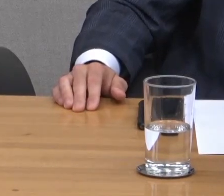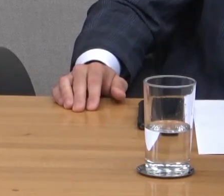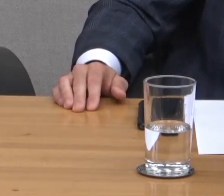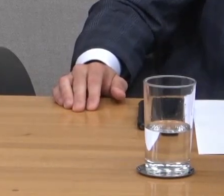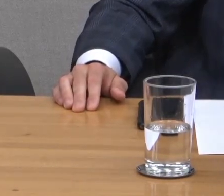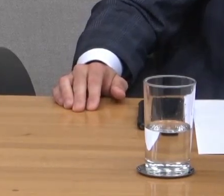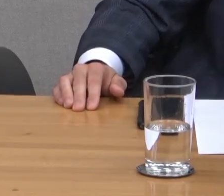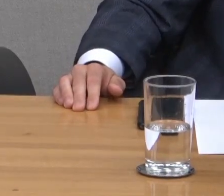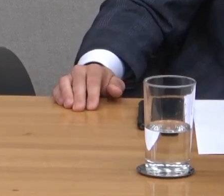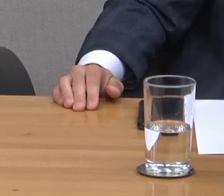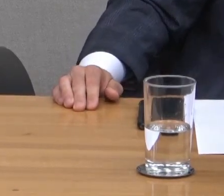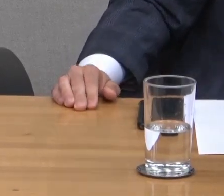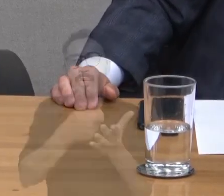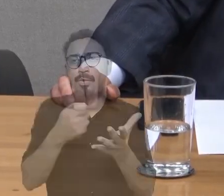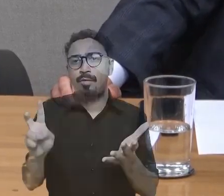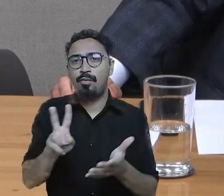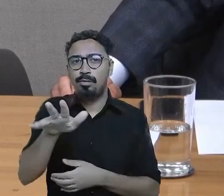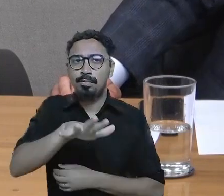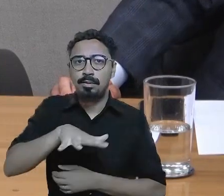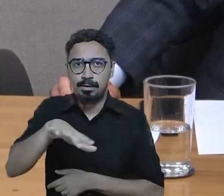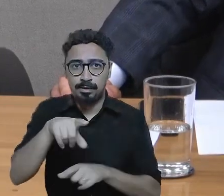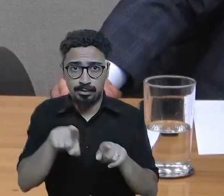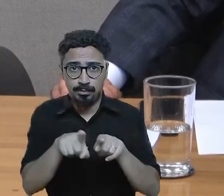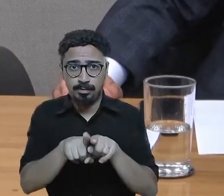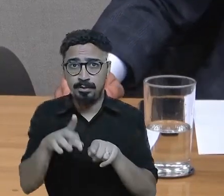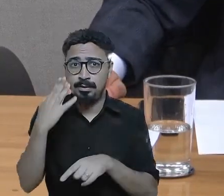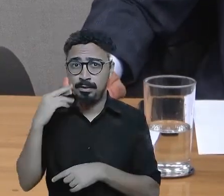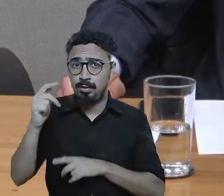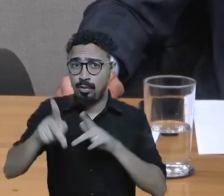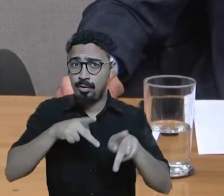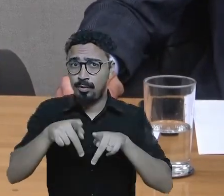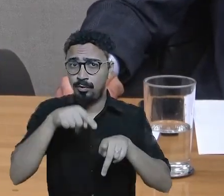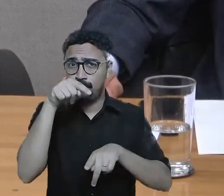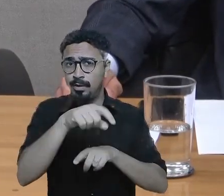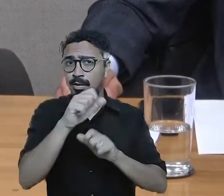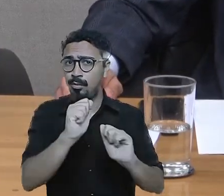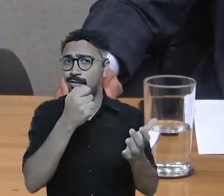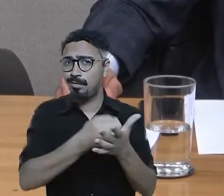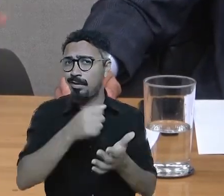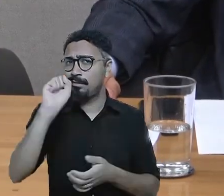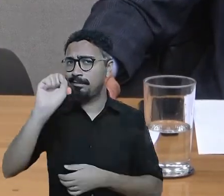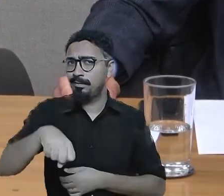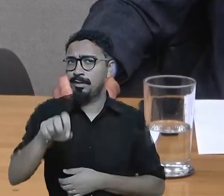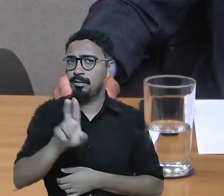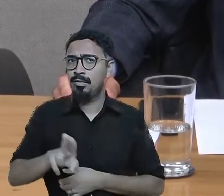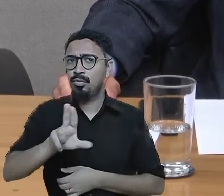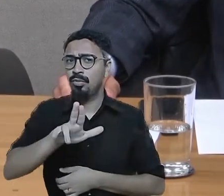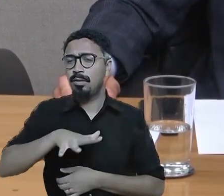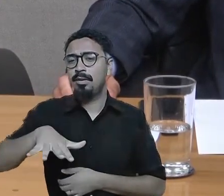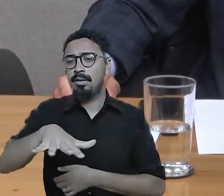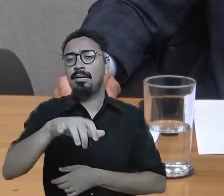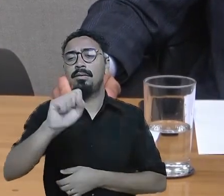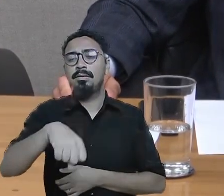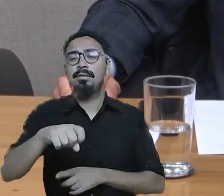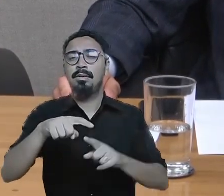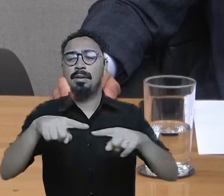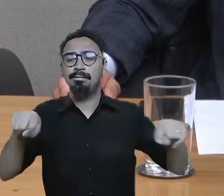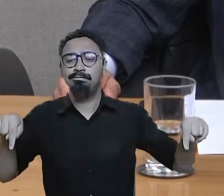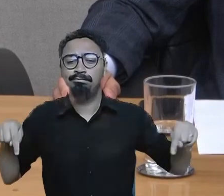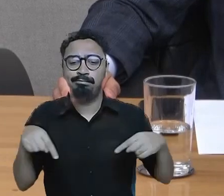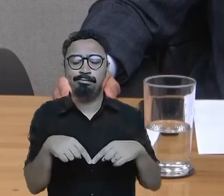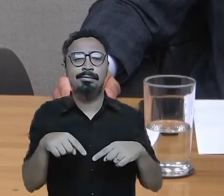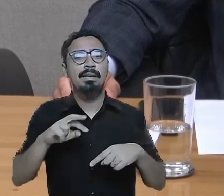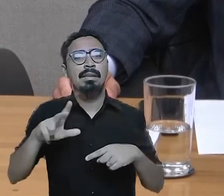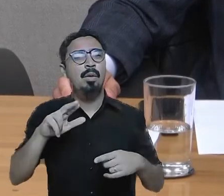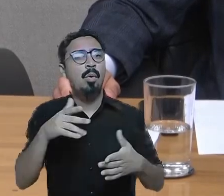né porque a gente sabe que esse povo pode pagar e pode pagar muito bem para uso dessas áreas que vão usar que são áreas não são áreas é não são áreas qualquer